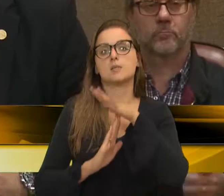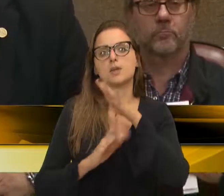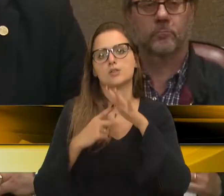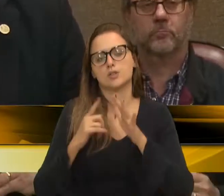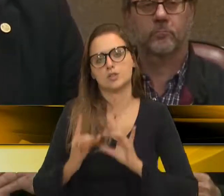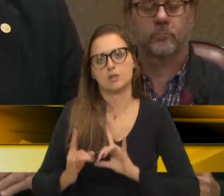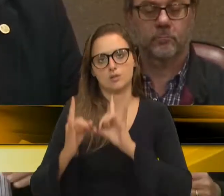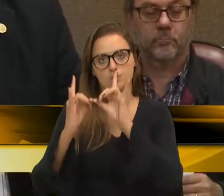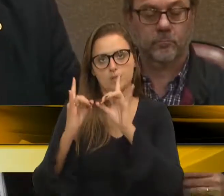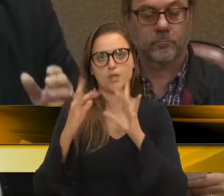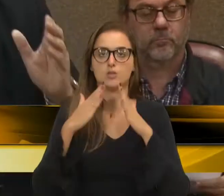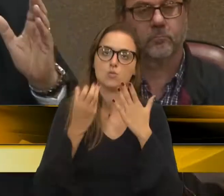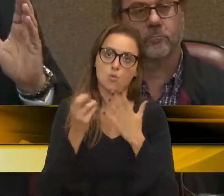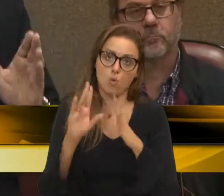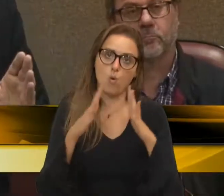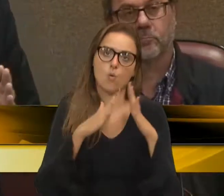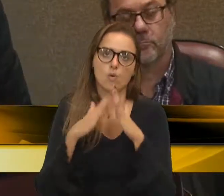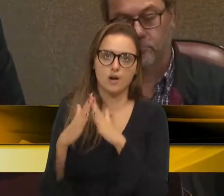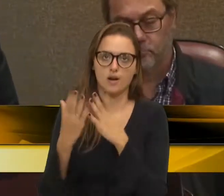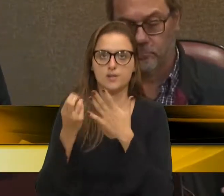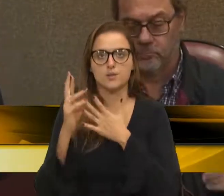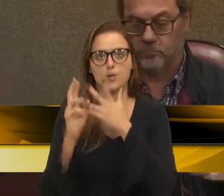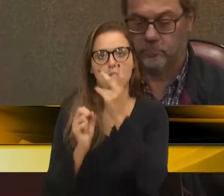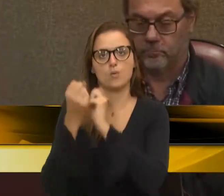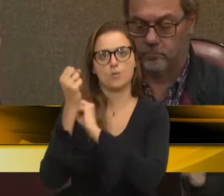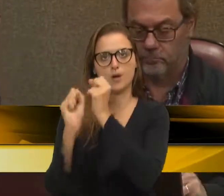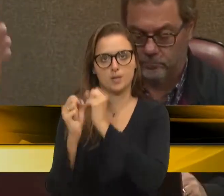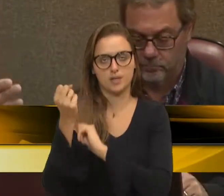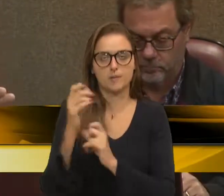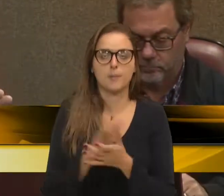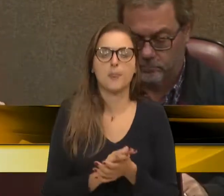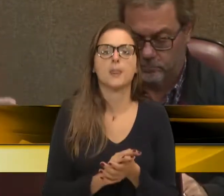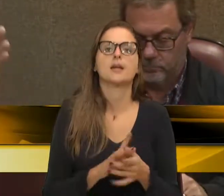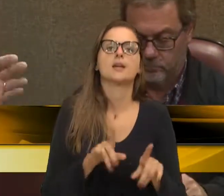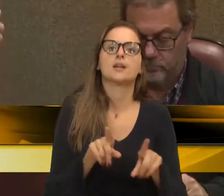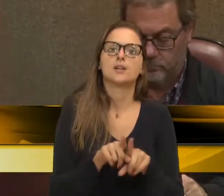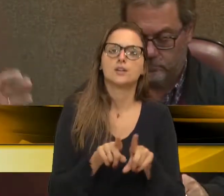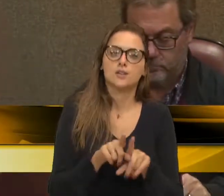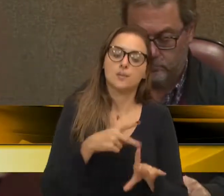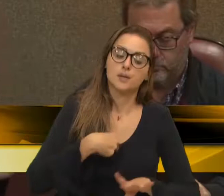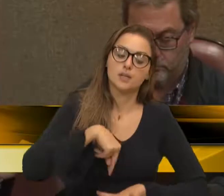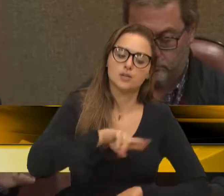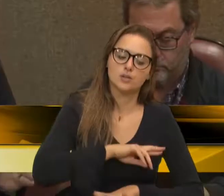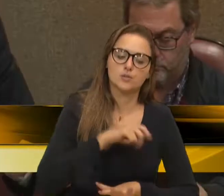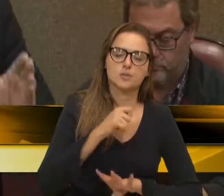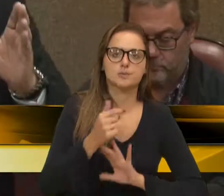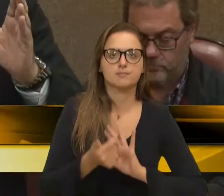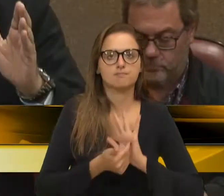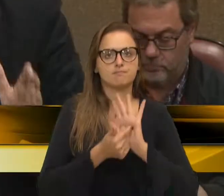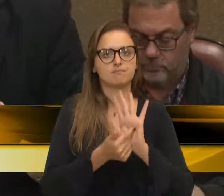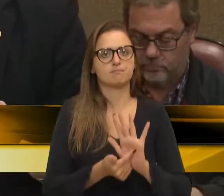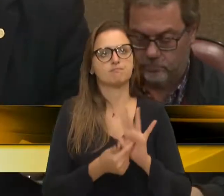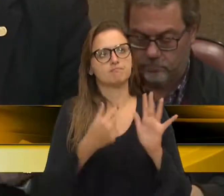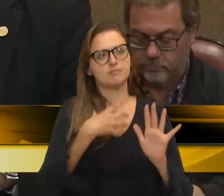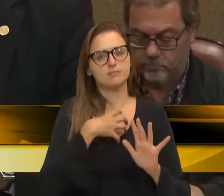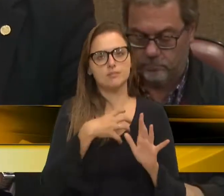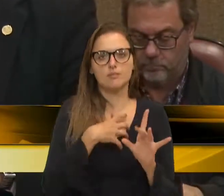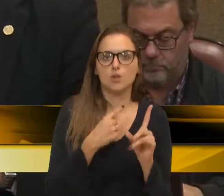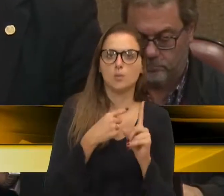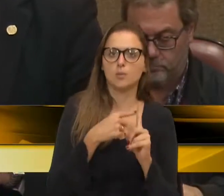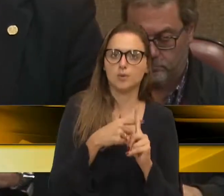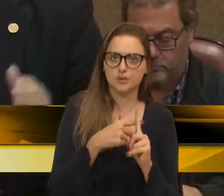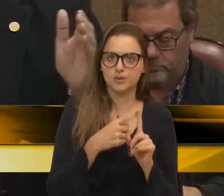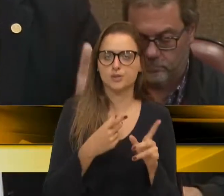edificações. Mas eu entendo que neste momento nós precisamos sinalizar de forma positiva ao